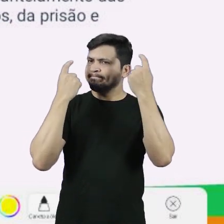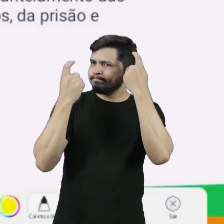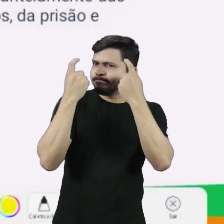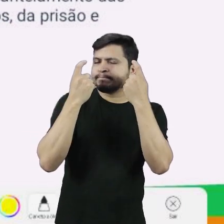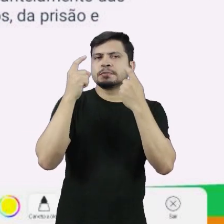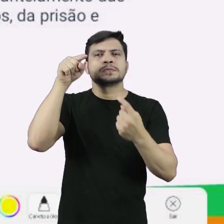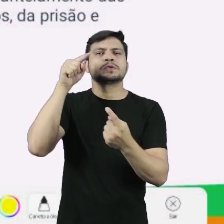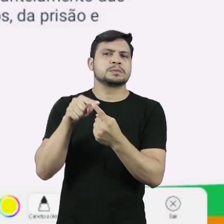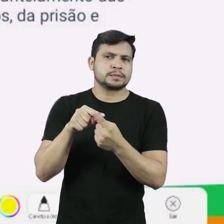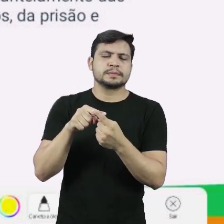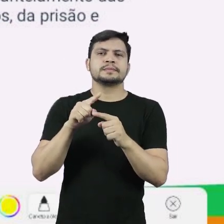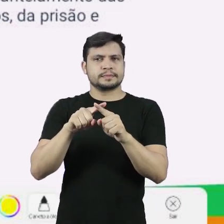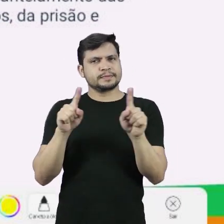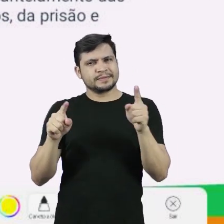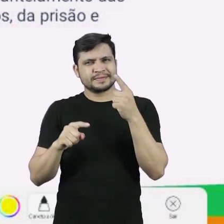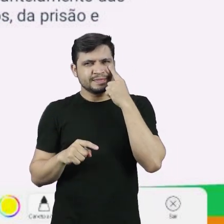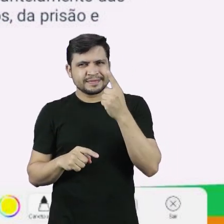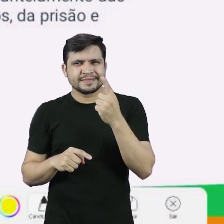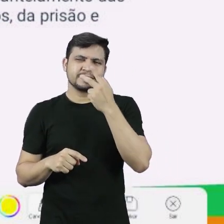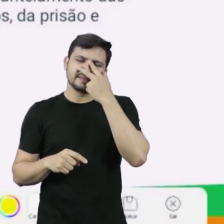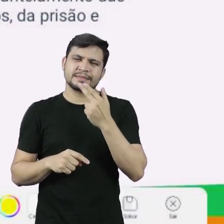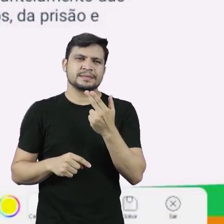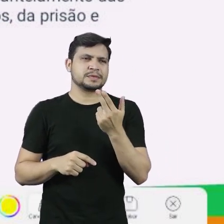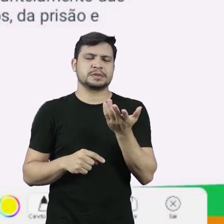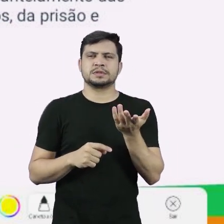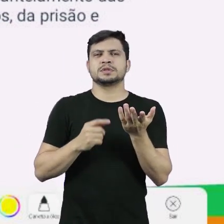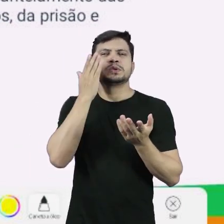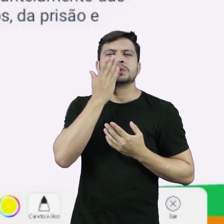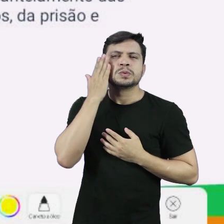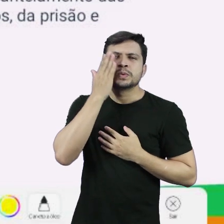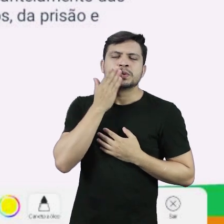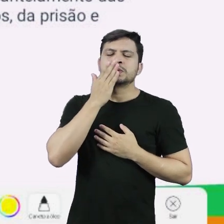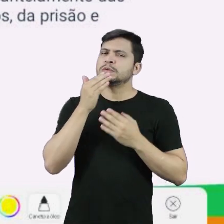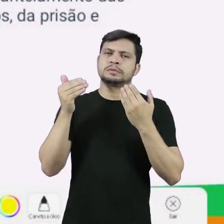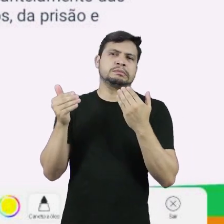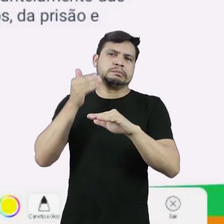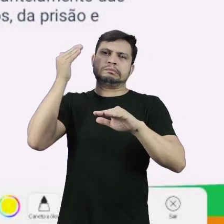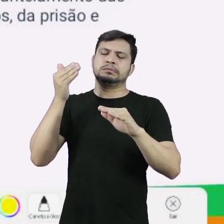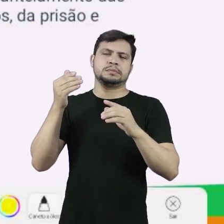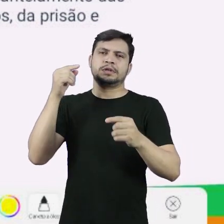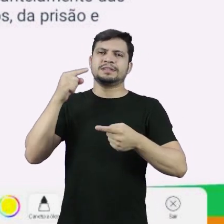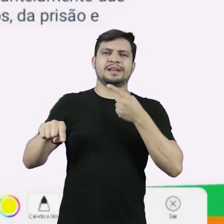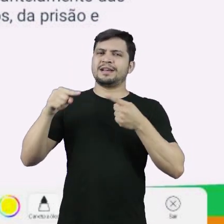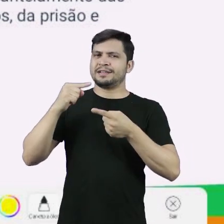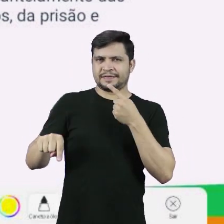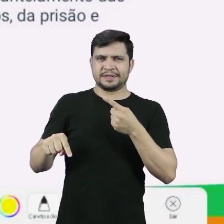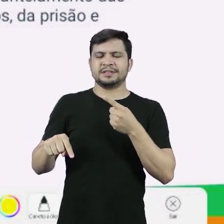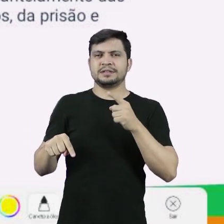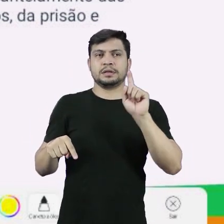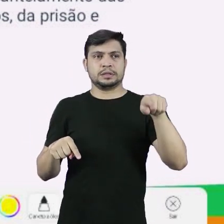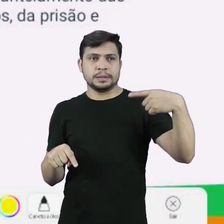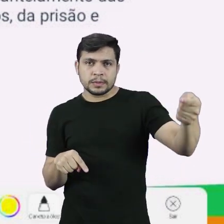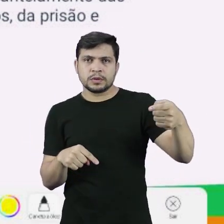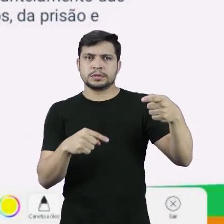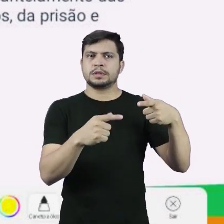perde completamente o sentido com a desintegração da União Soviética. Se a União Soviética se desintegra no final da década de 80 e em 91, como eu